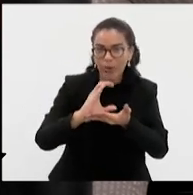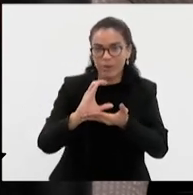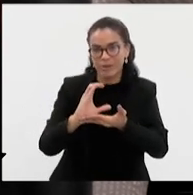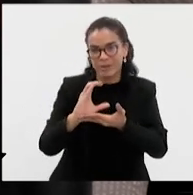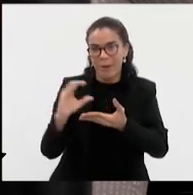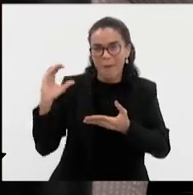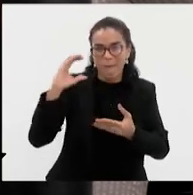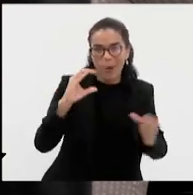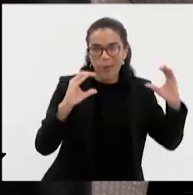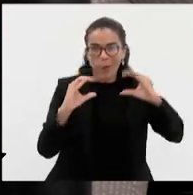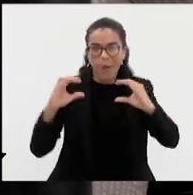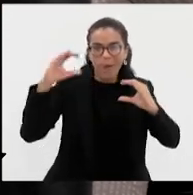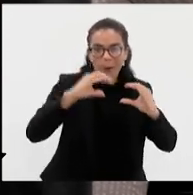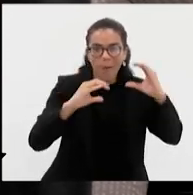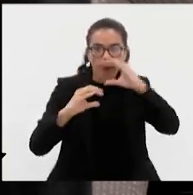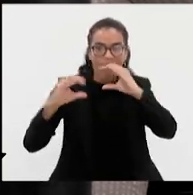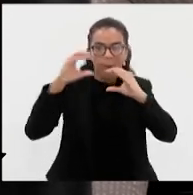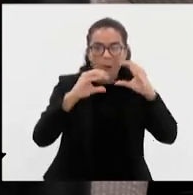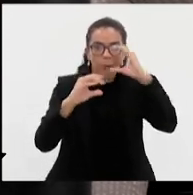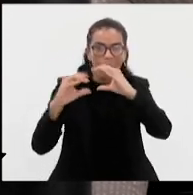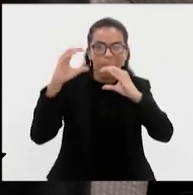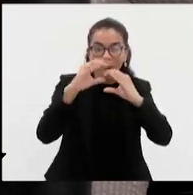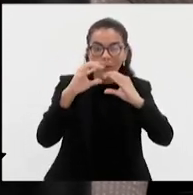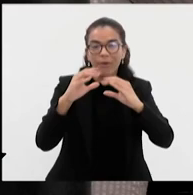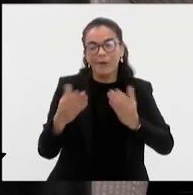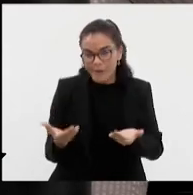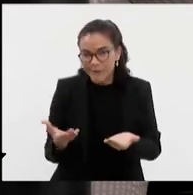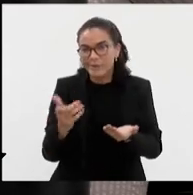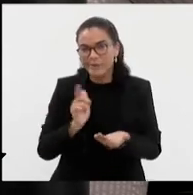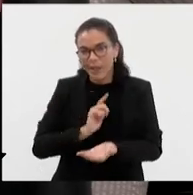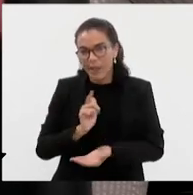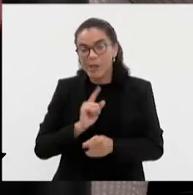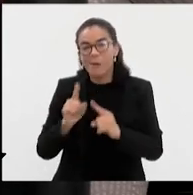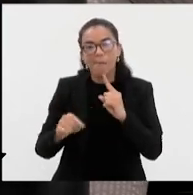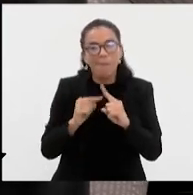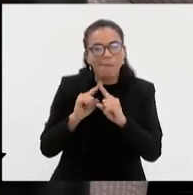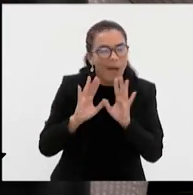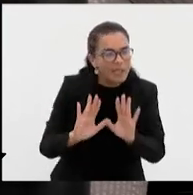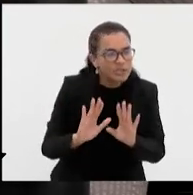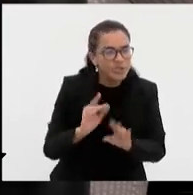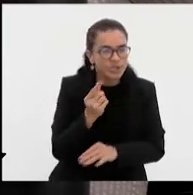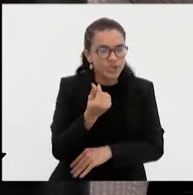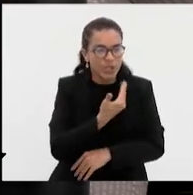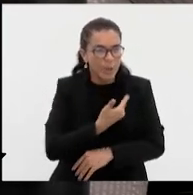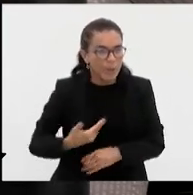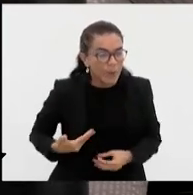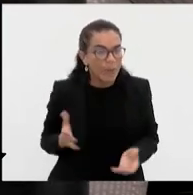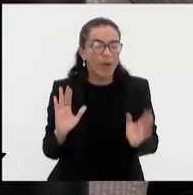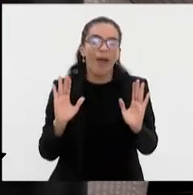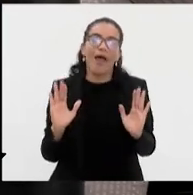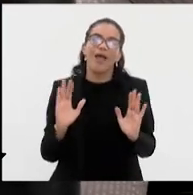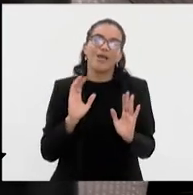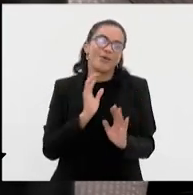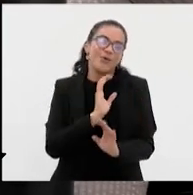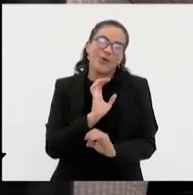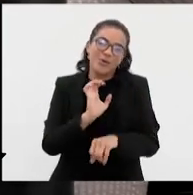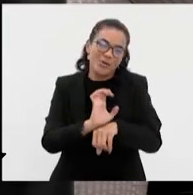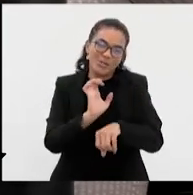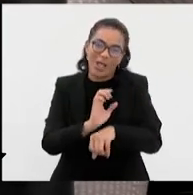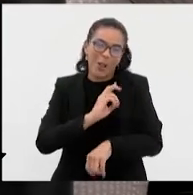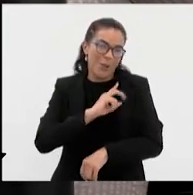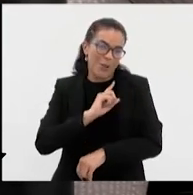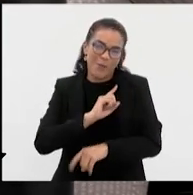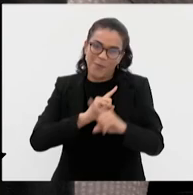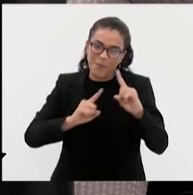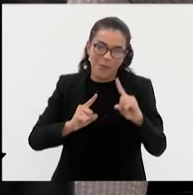isso, inclusive. Né? Agora, quando diz respeito a dinheiro público, aí o Estado não pode fazer a distinção entre